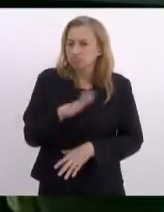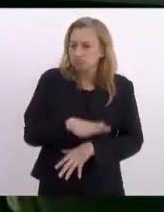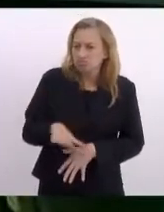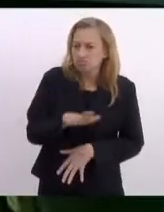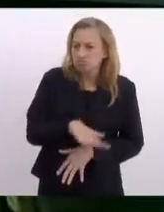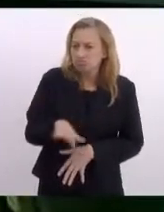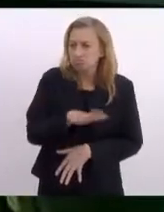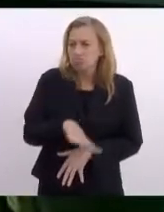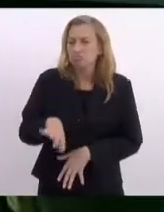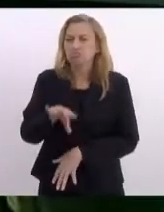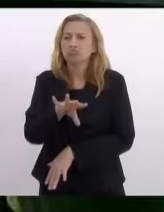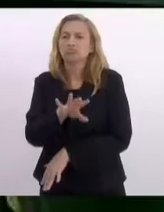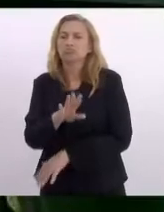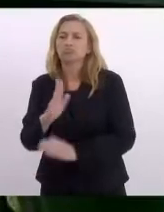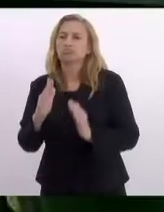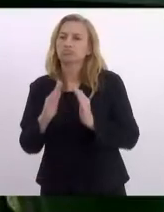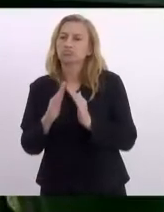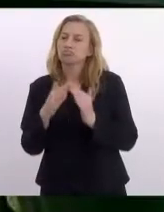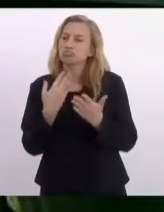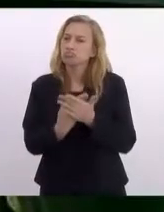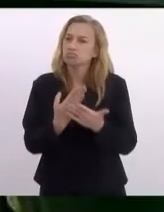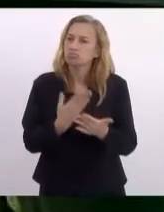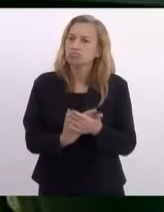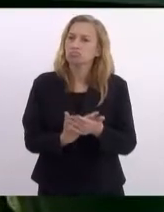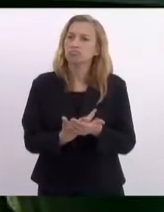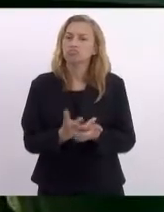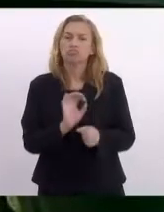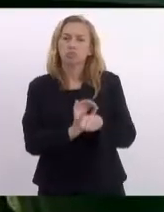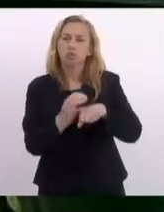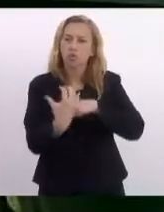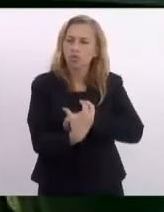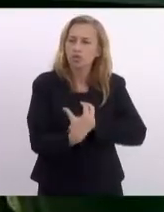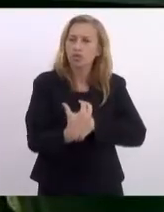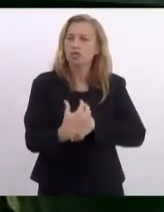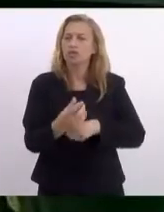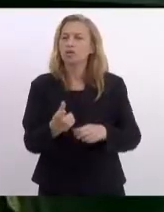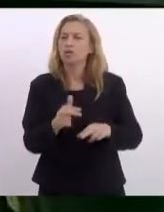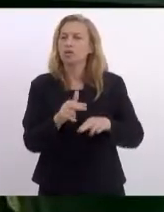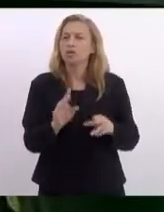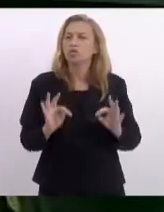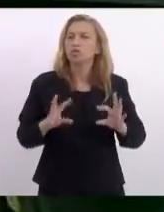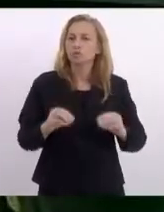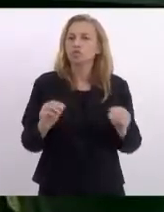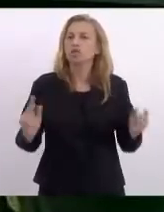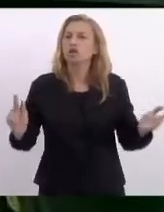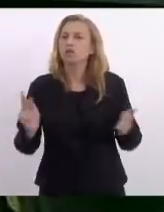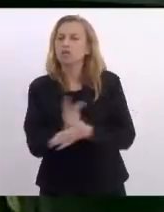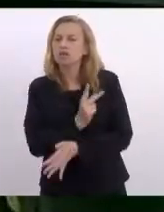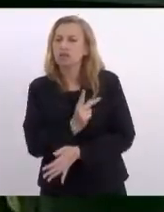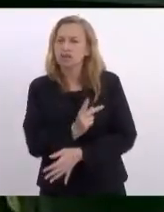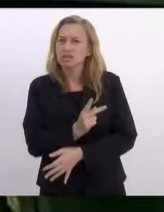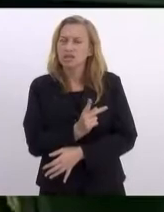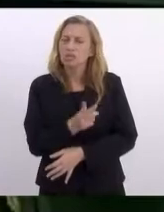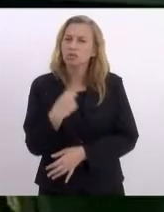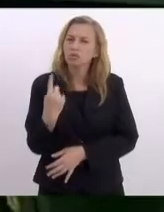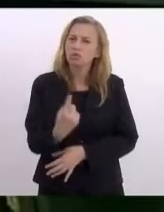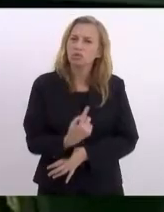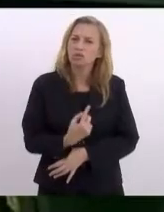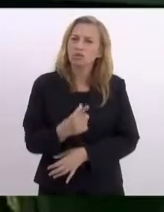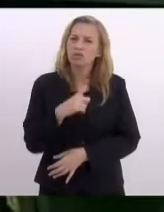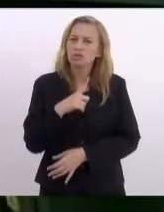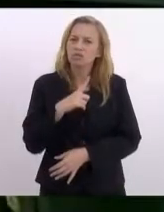da Covid-19, diante, né, do abismo educacional que está colocado quando a gente tem